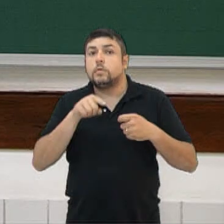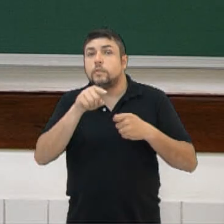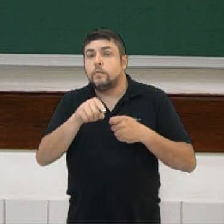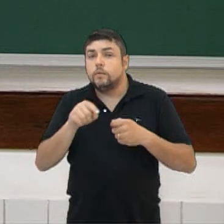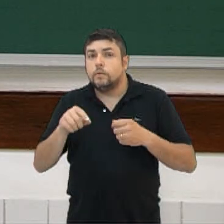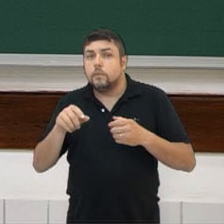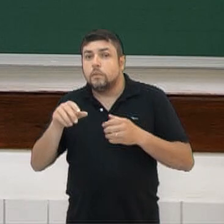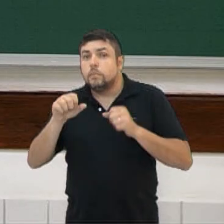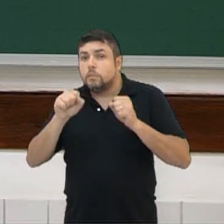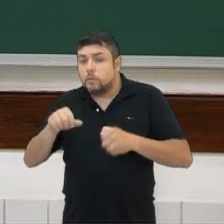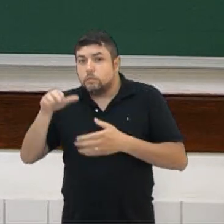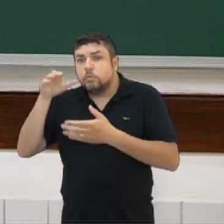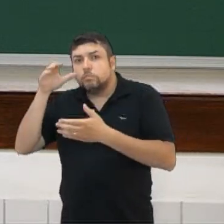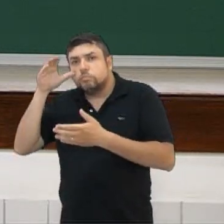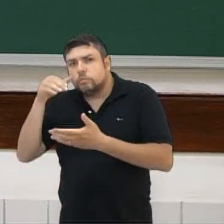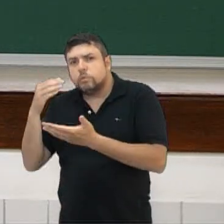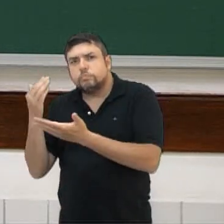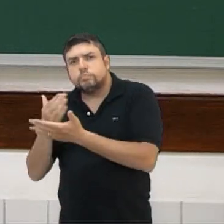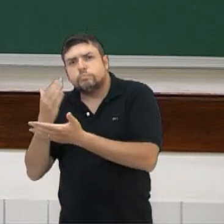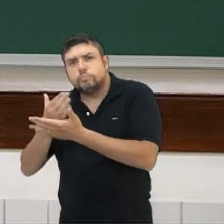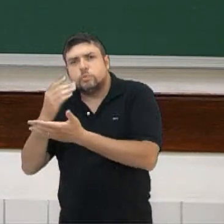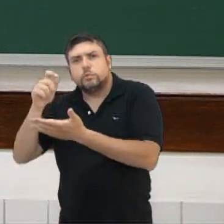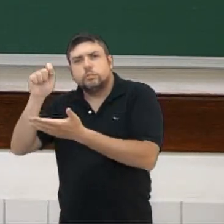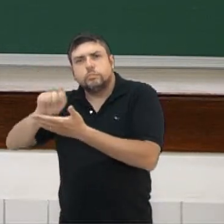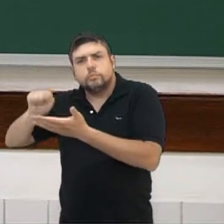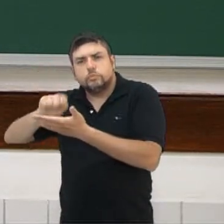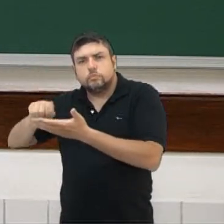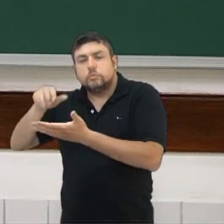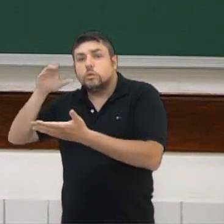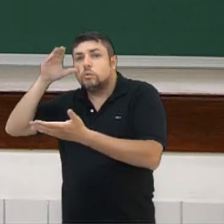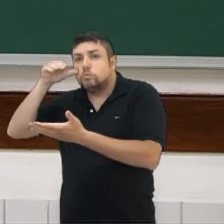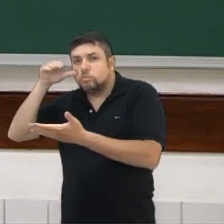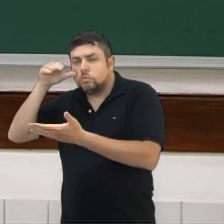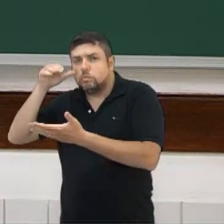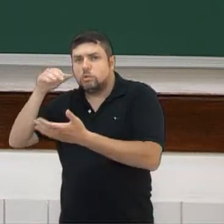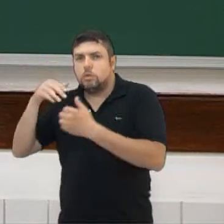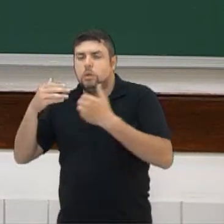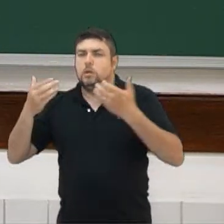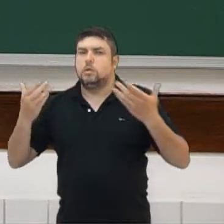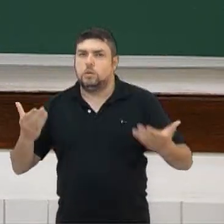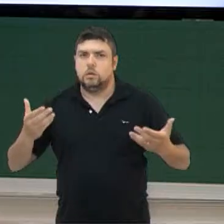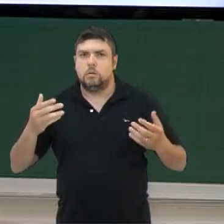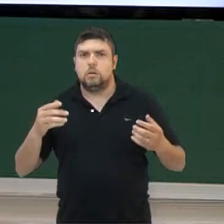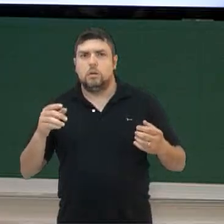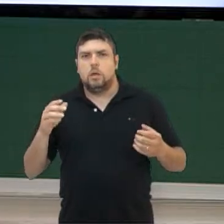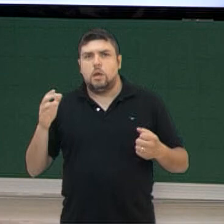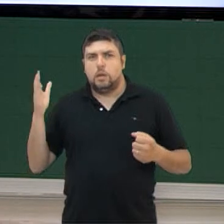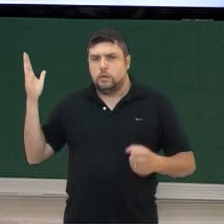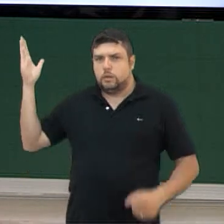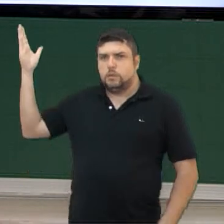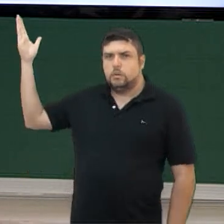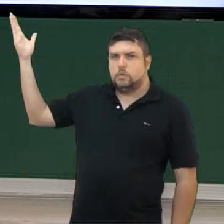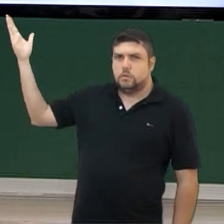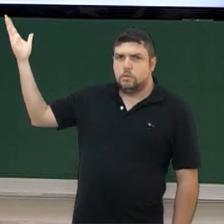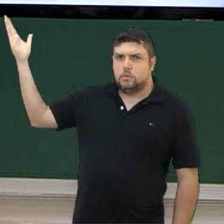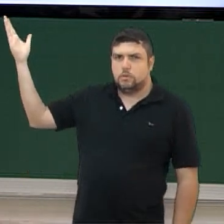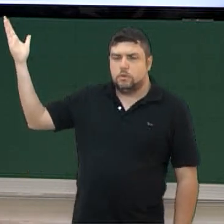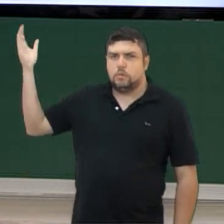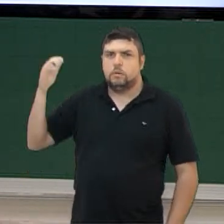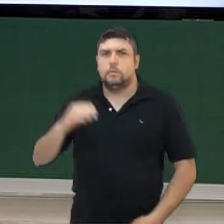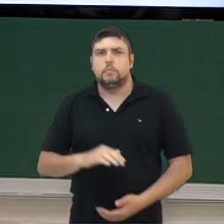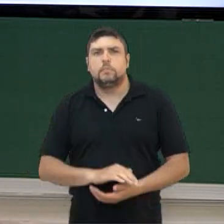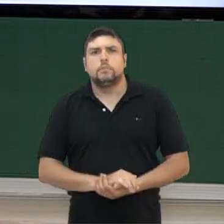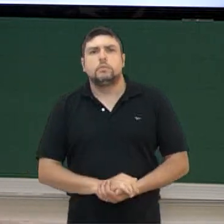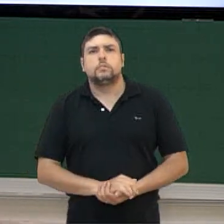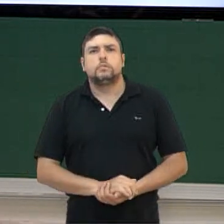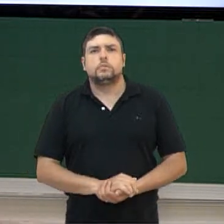consultar cada vez que precisar, tá? Então, aqui eu coloquei todas as propriedades, a da multiplicação, da divisão,